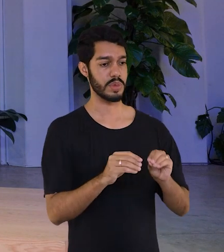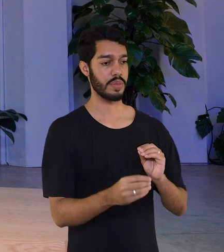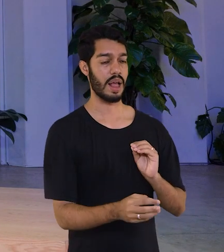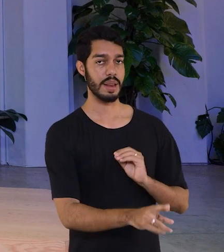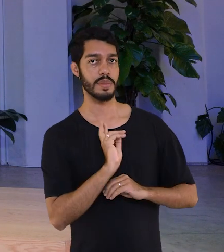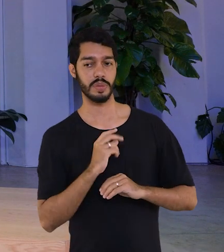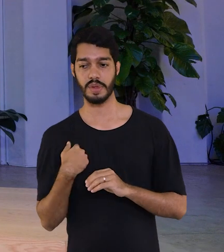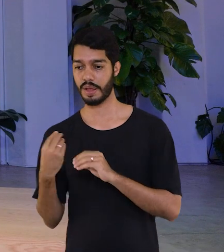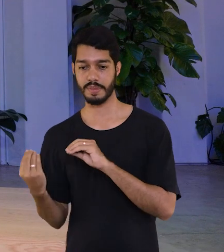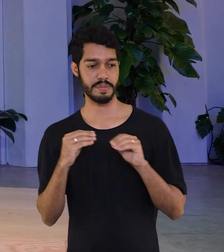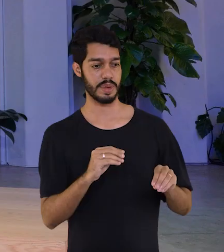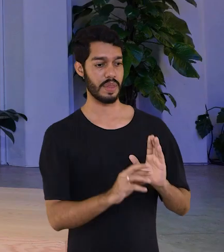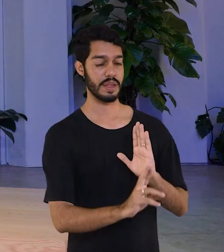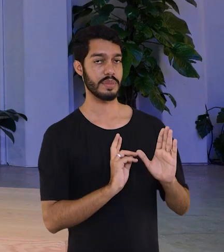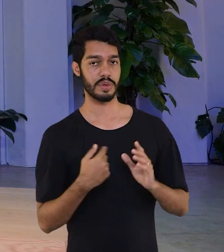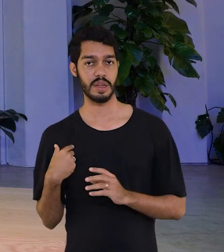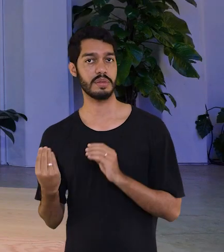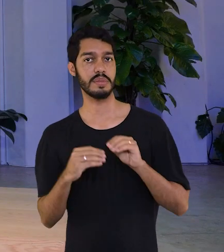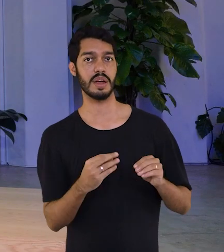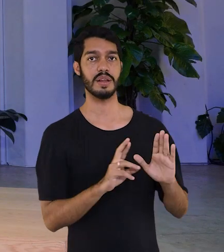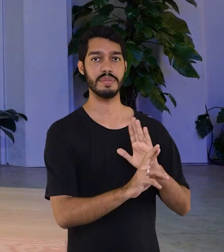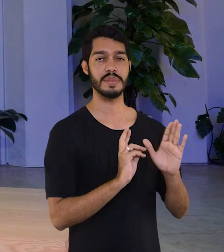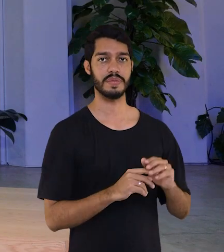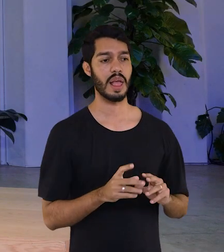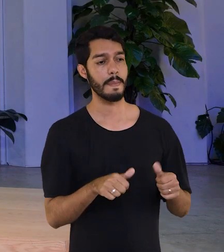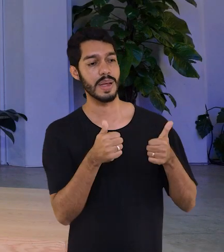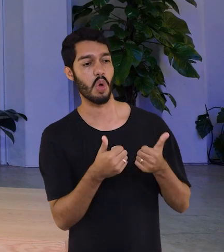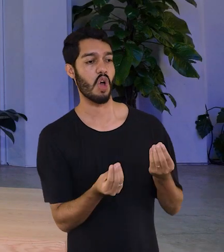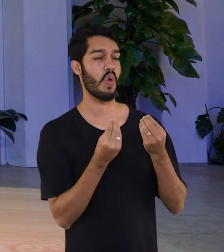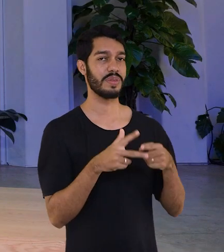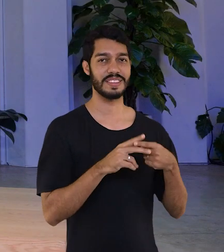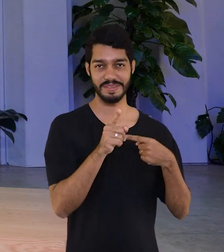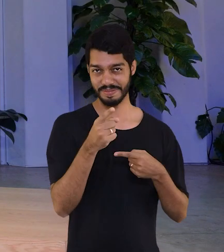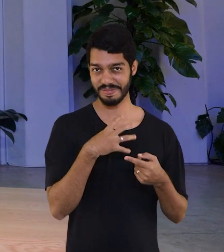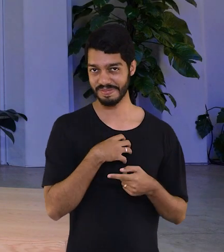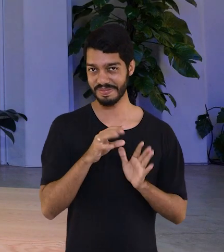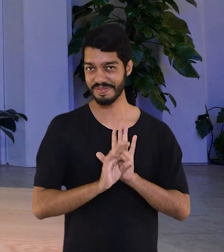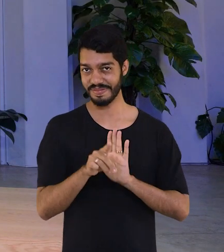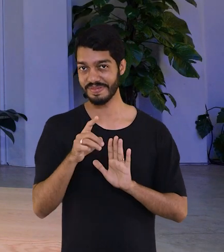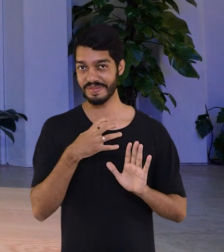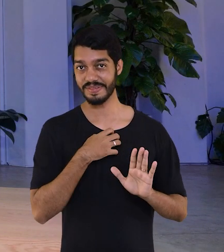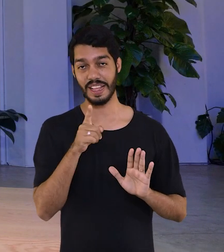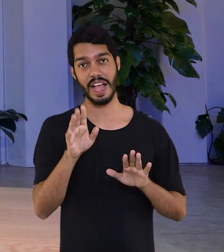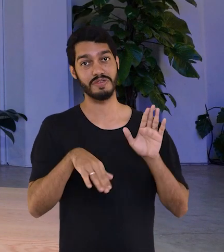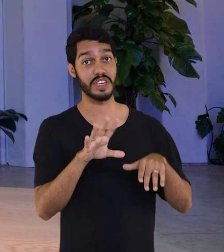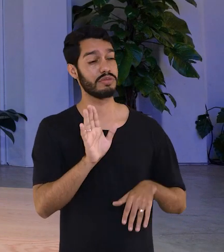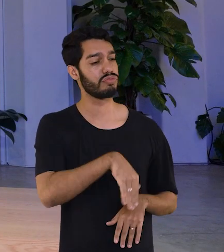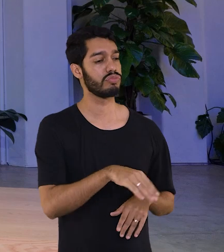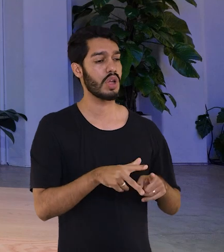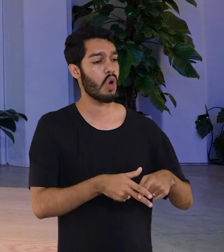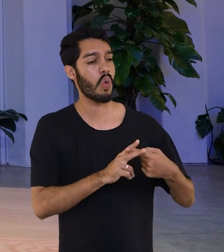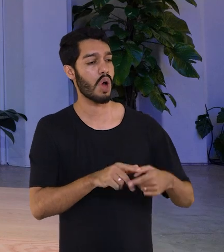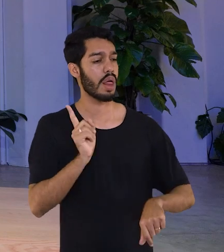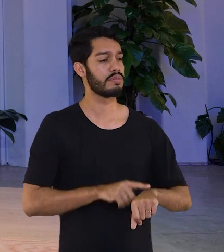gente pede uma pergunta, ela responde, quase que uma conversa. A gente pede um A, ela manda B. Melhora esse texto. Tem gente aqui, não sei se é vocês, que são até